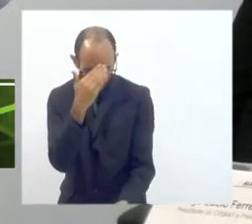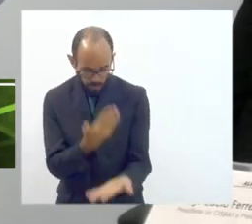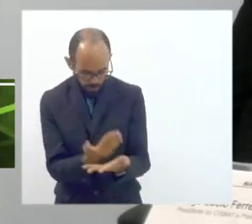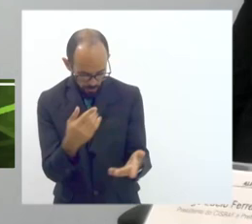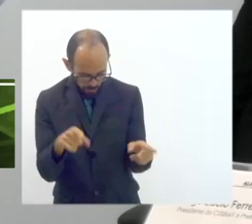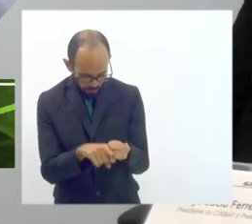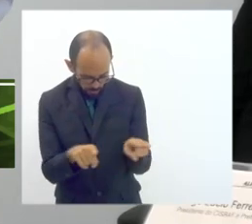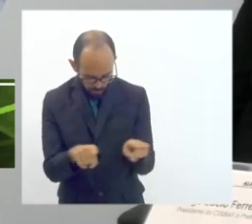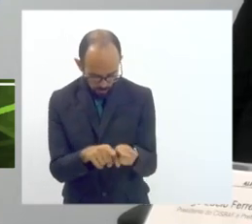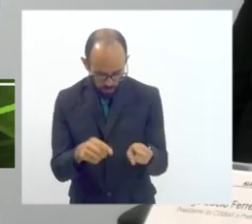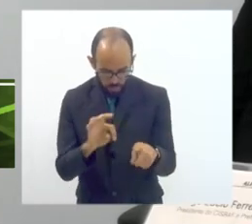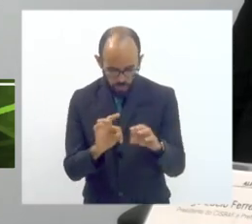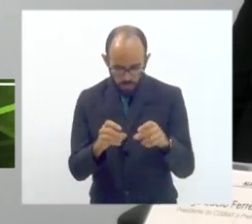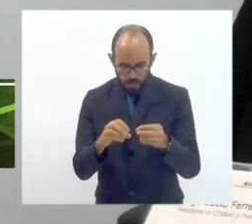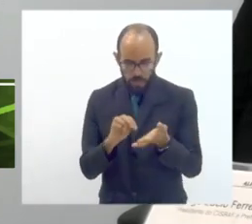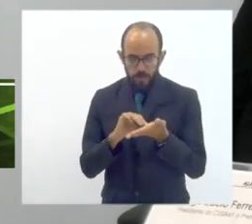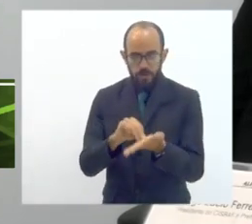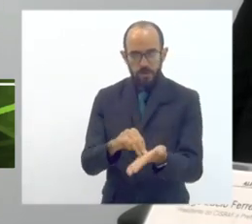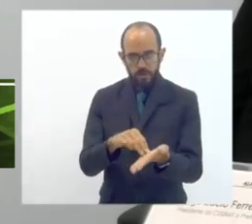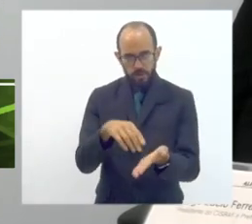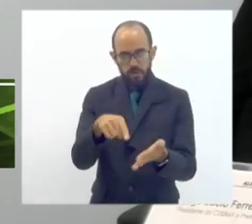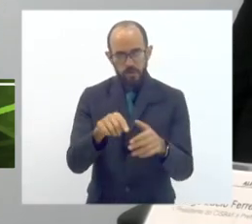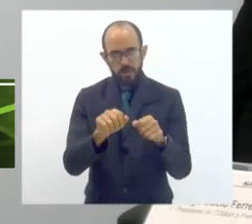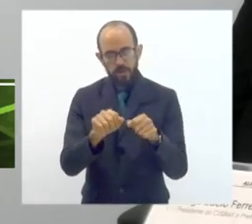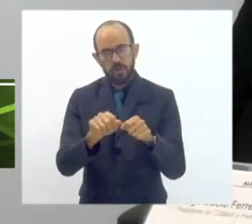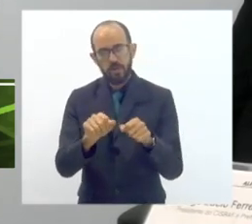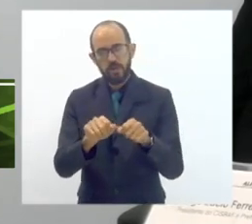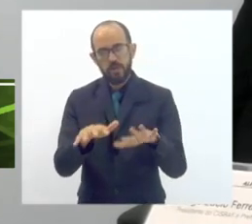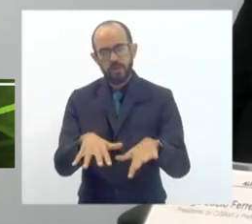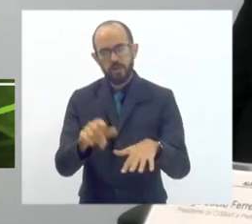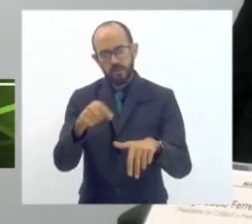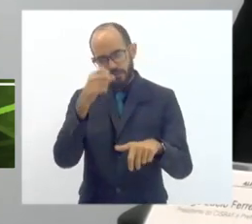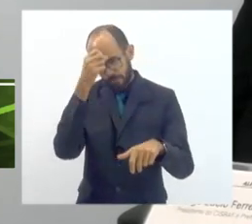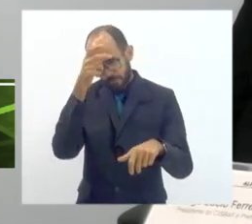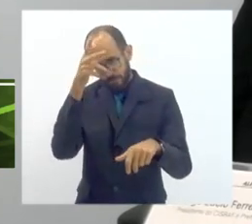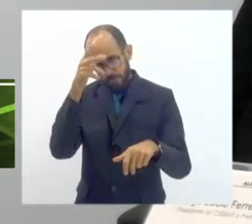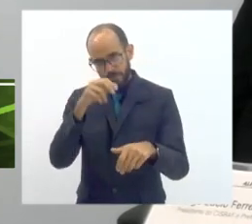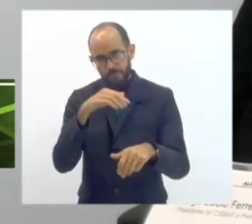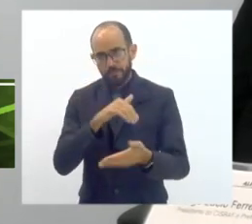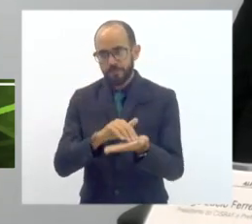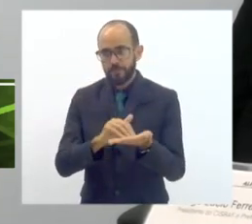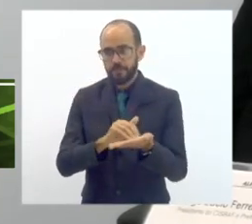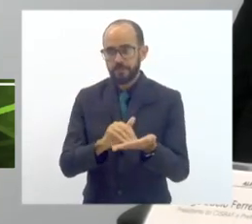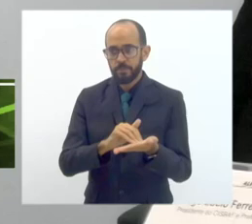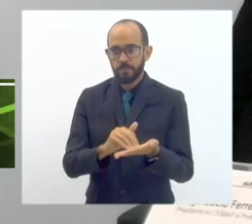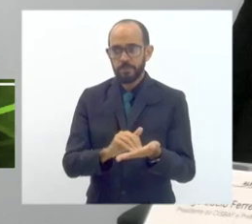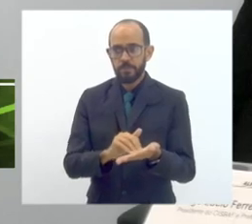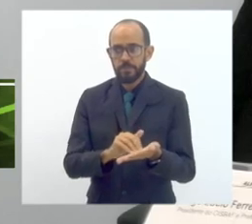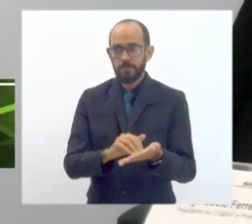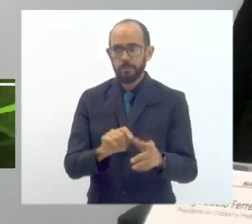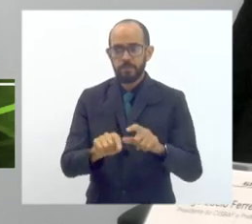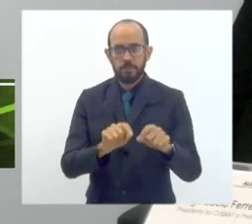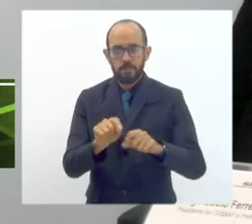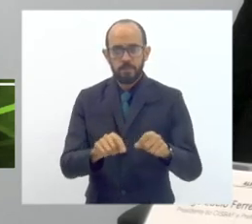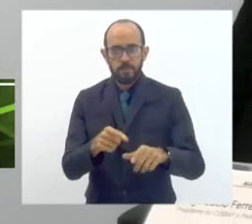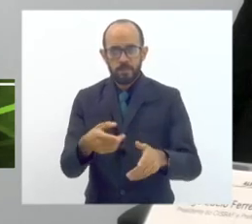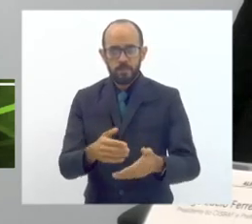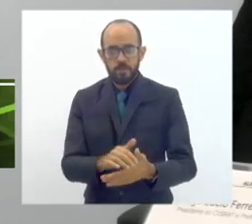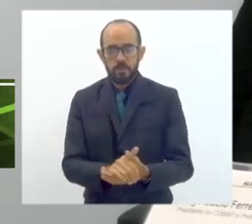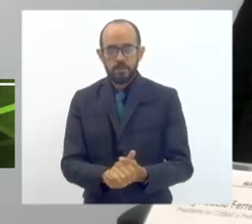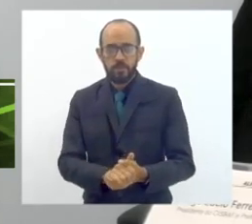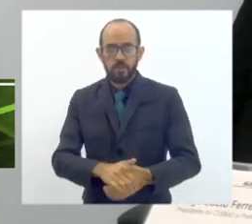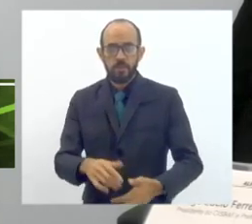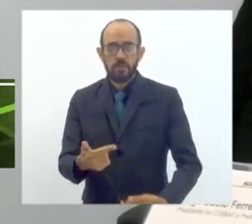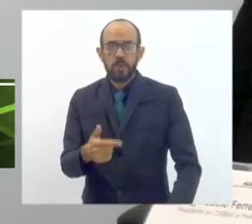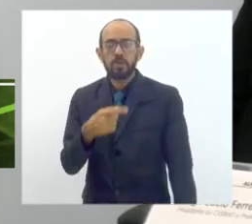dessas metas pautadas atualmente pelos nossos prefeitos e secretários, isso, outras possibilidades surgirão, não tenho dúvida, com o avanço